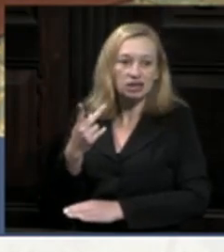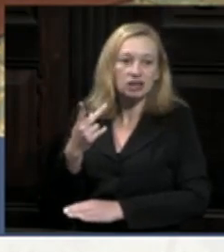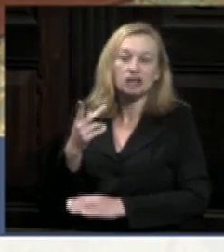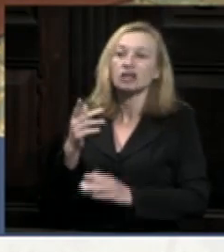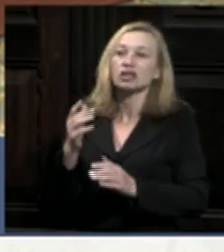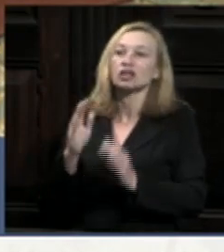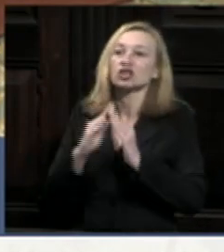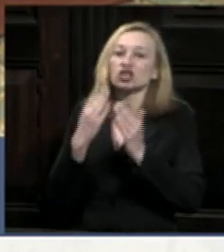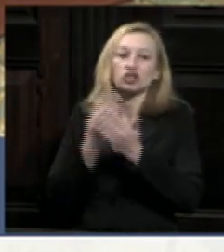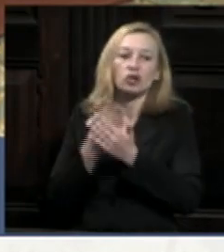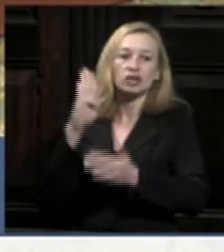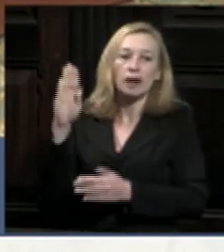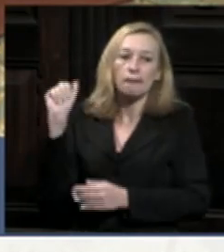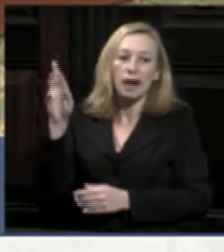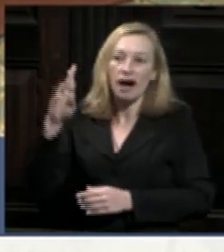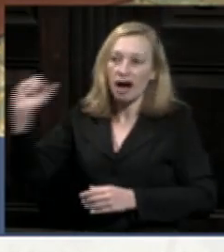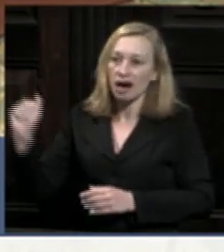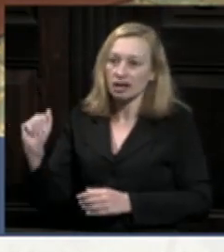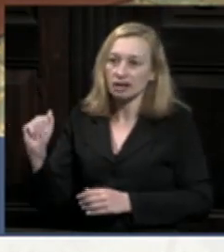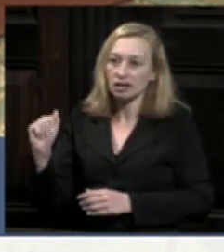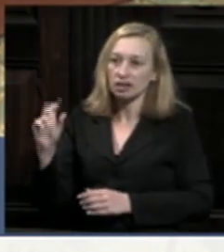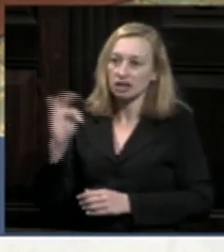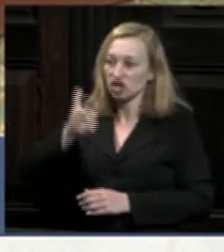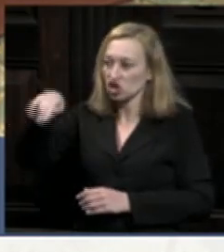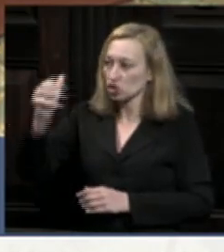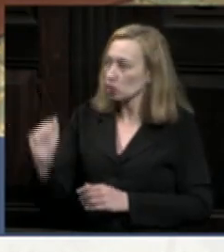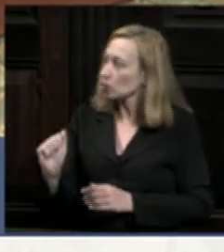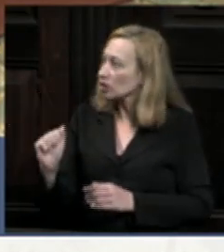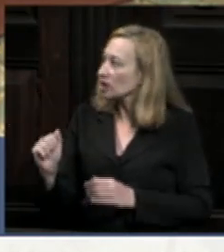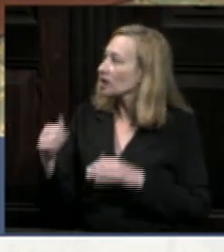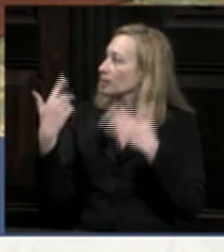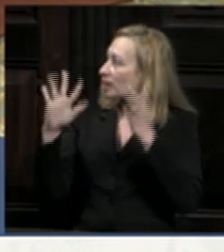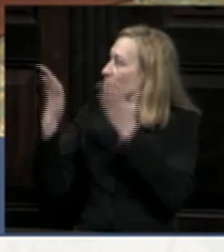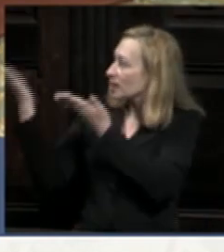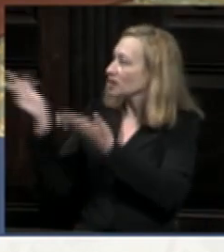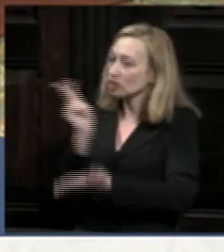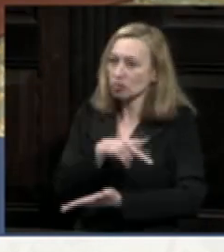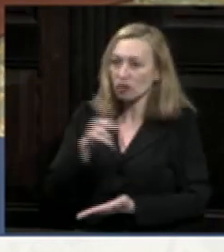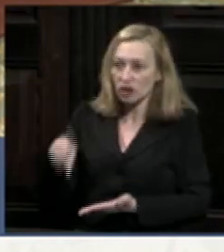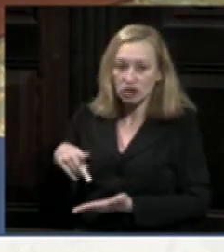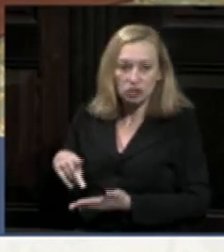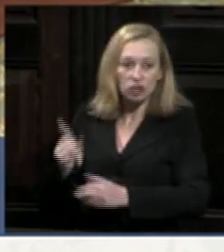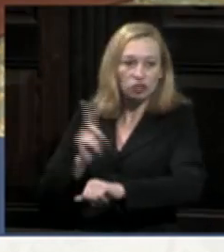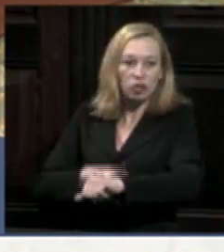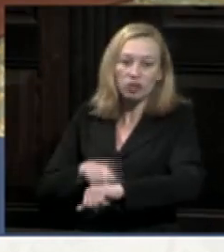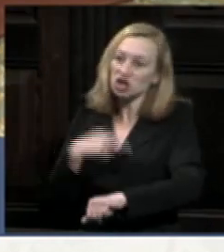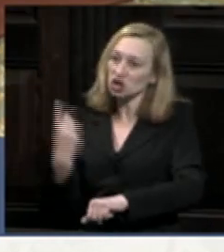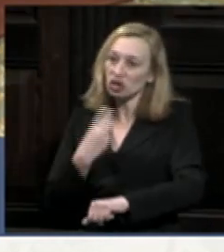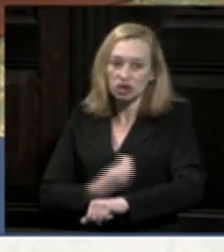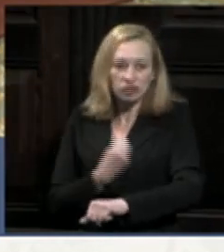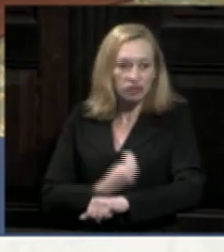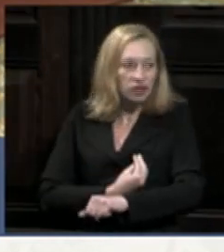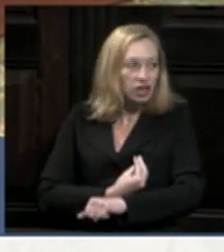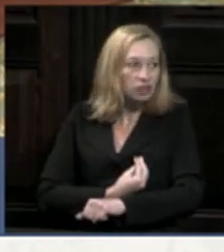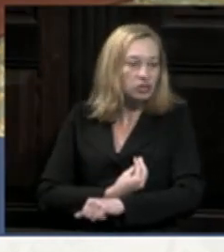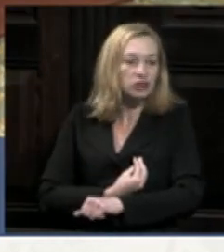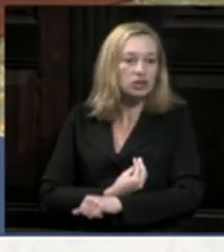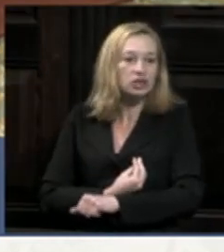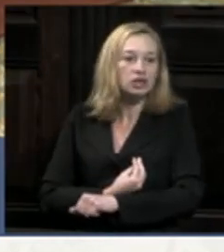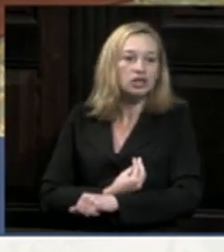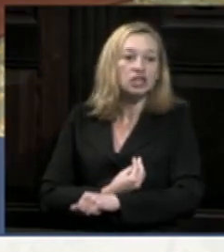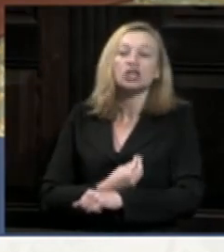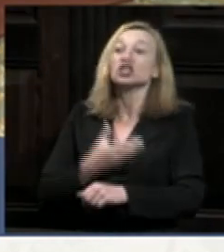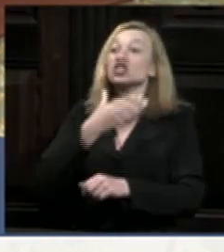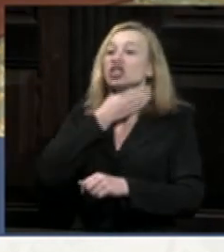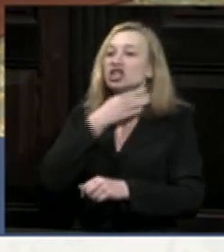uma visita parabenizar o professor pela iniciativa de cidadania no momento como a gente vive o deputado antonio gueiros de